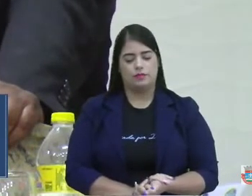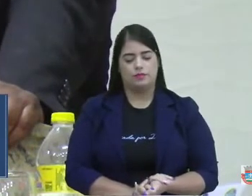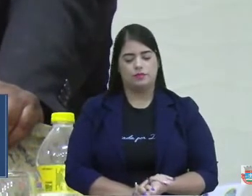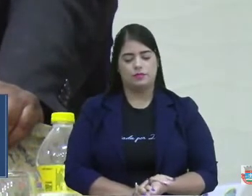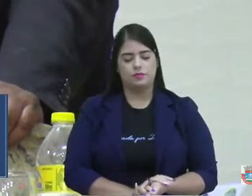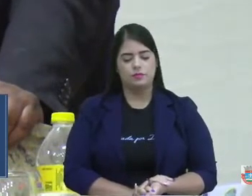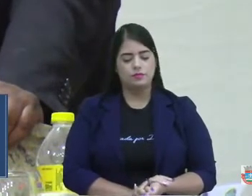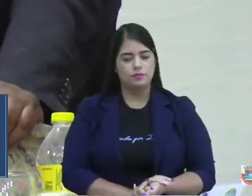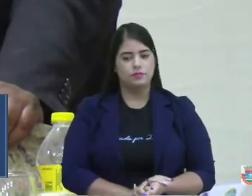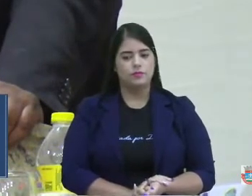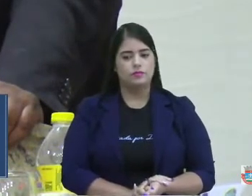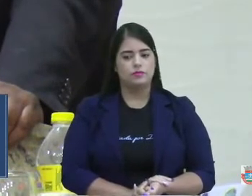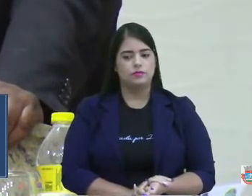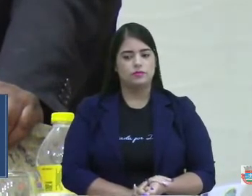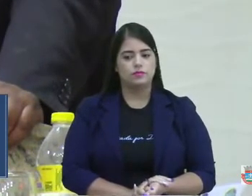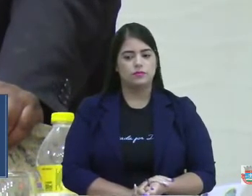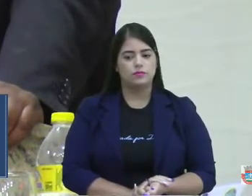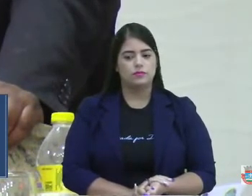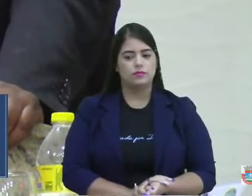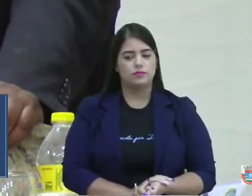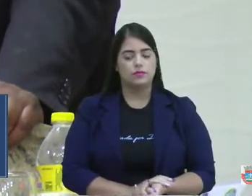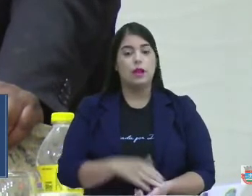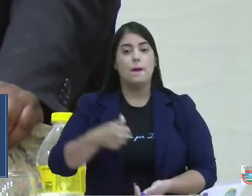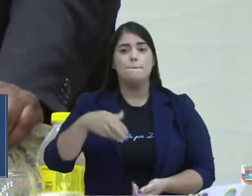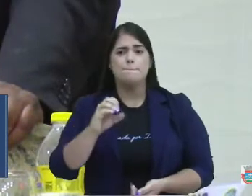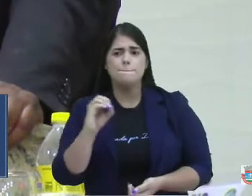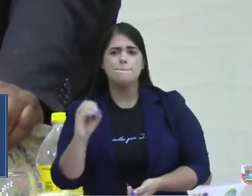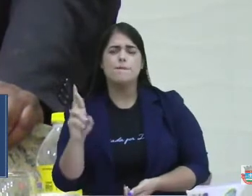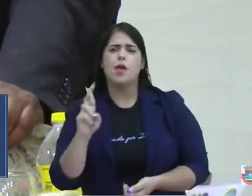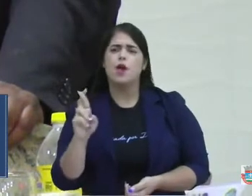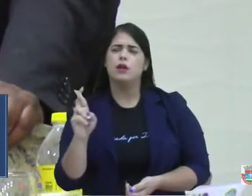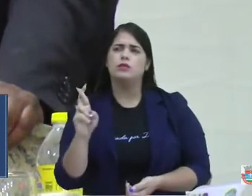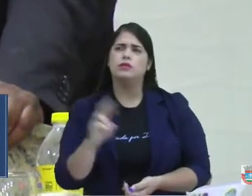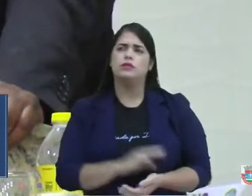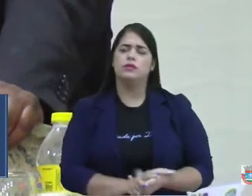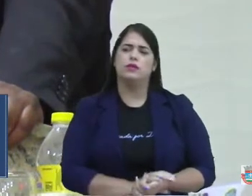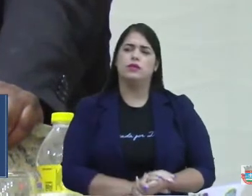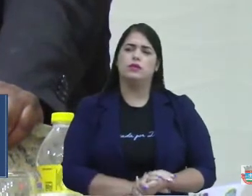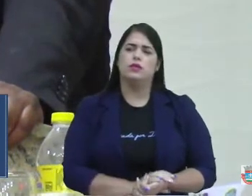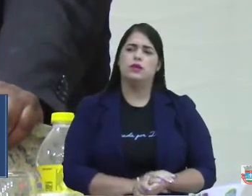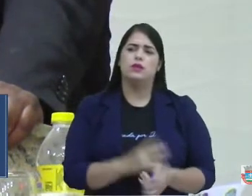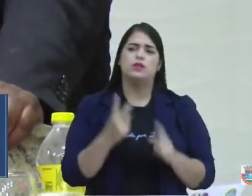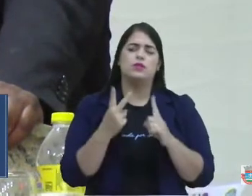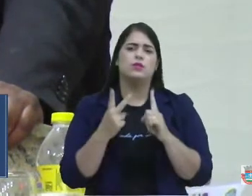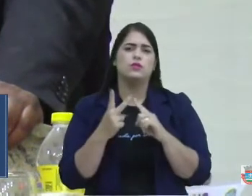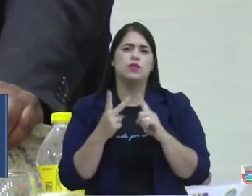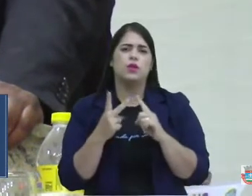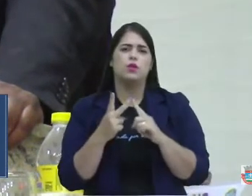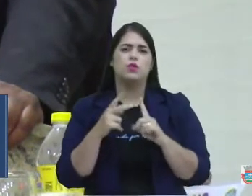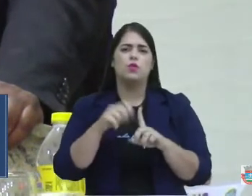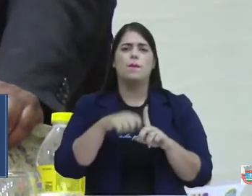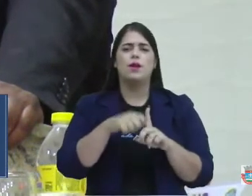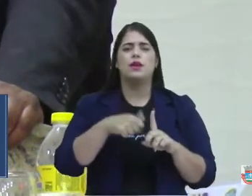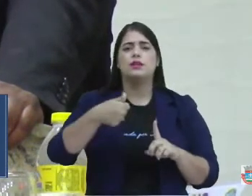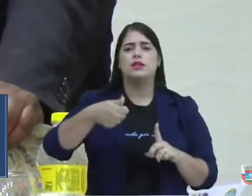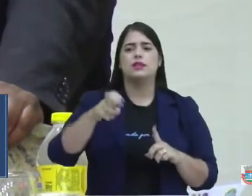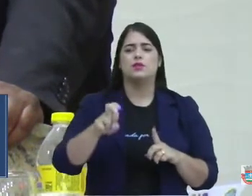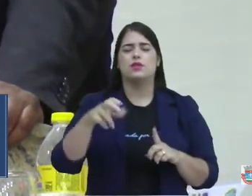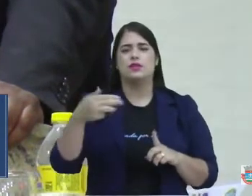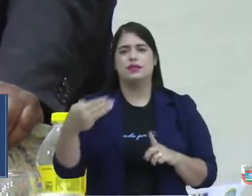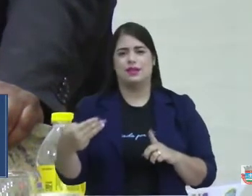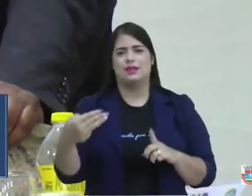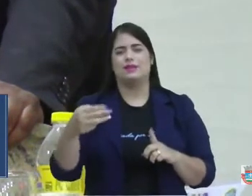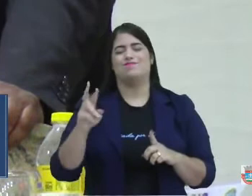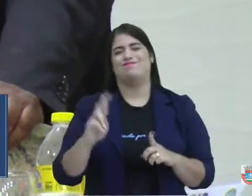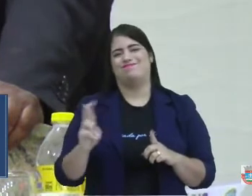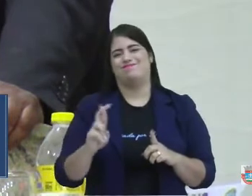Primeiro mês recebeu R$ 19,00, segundo mês R$ 153,00.